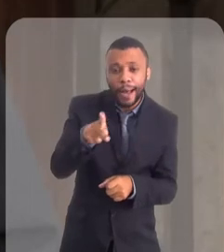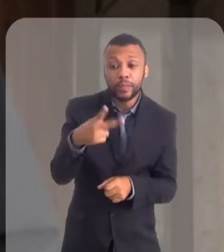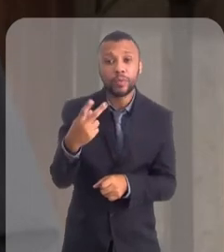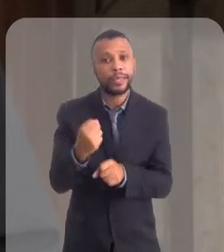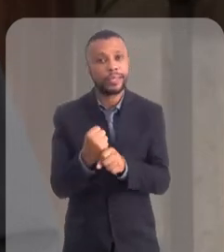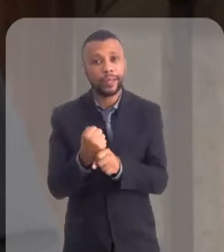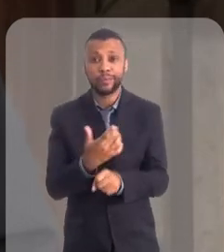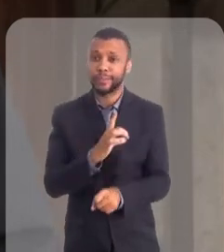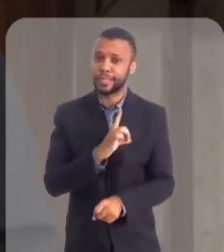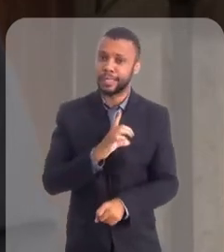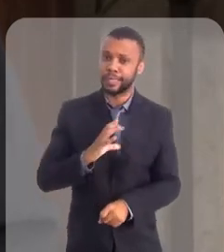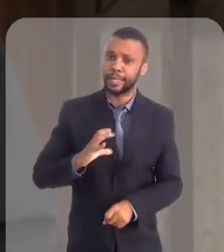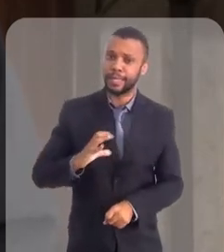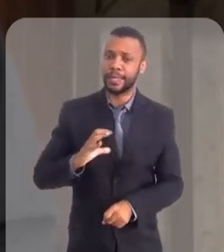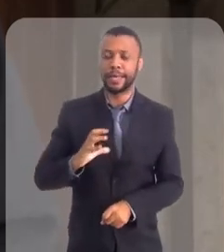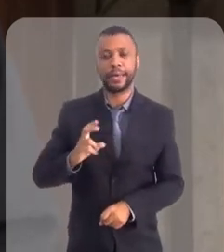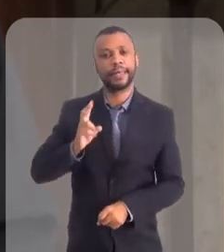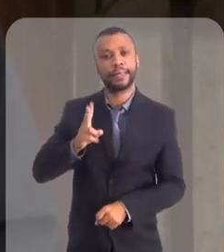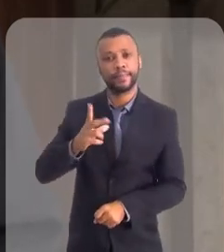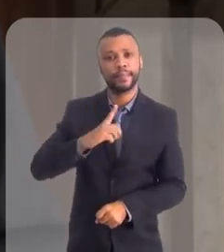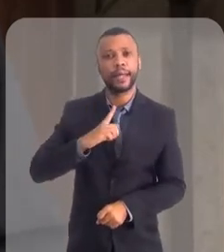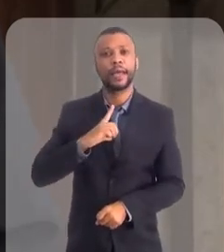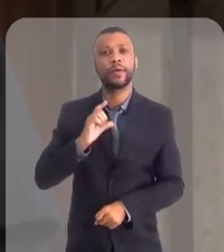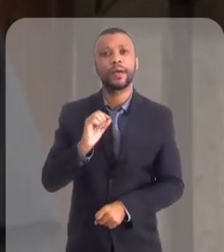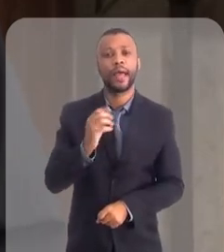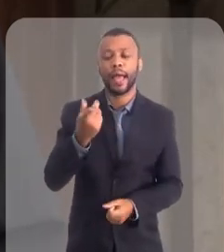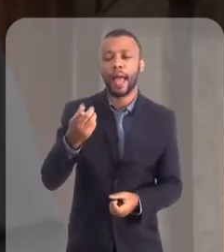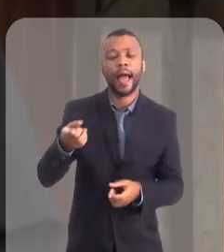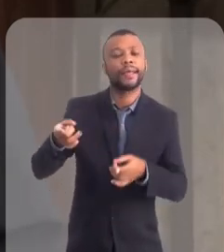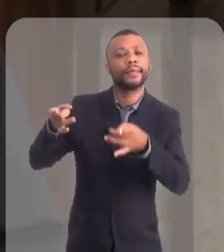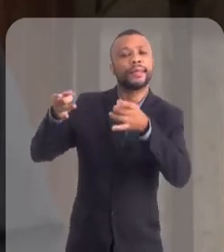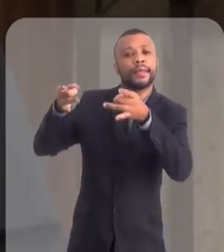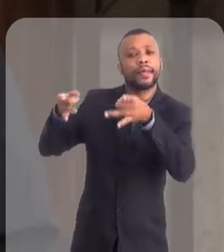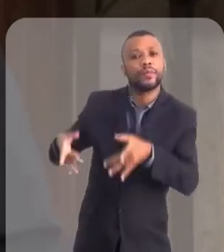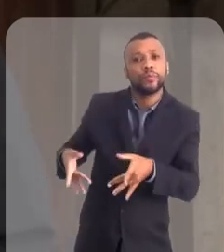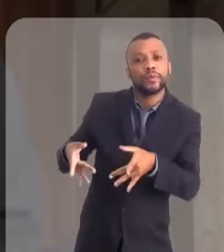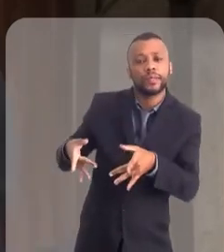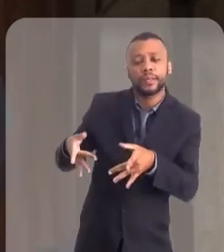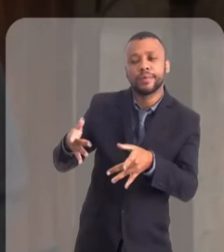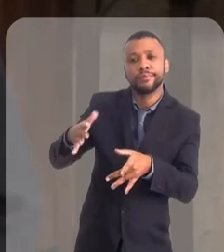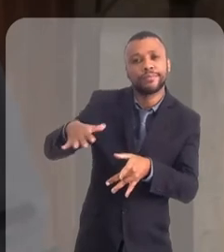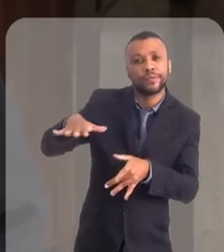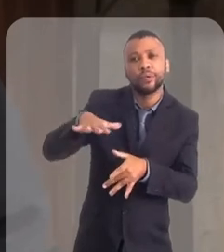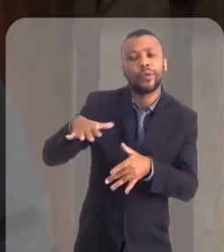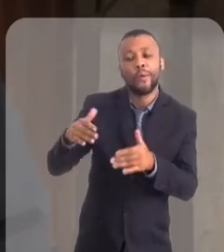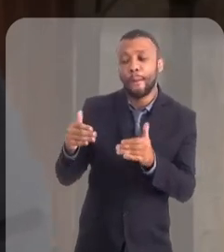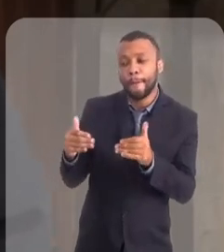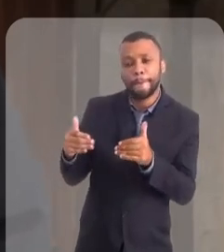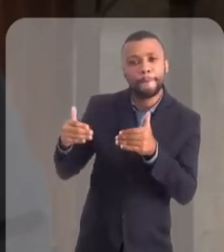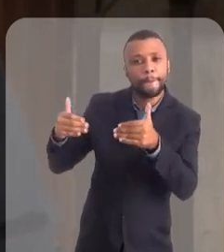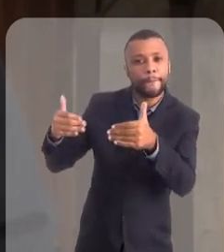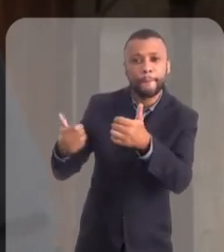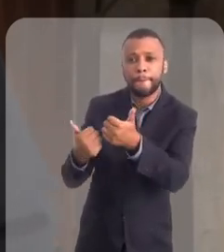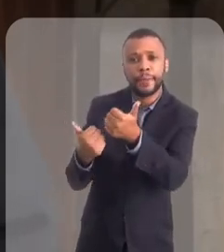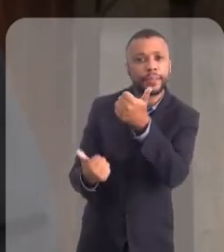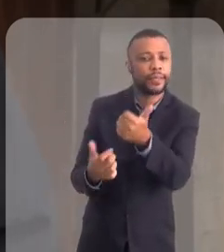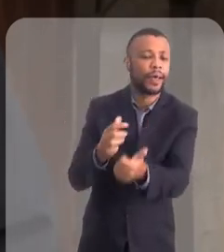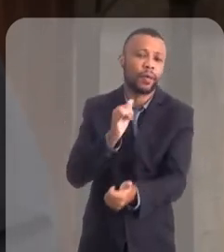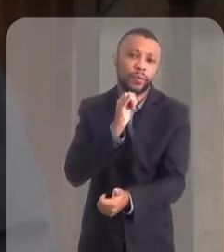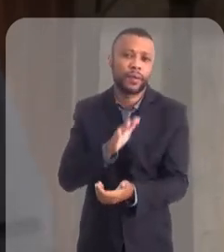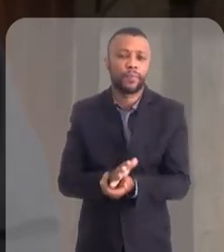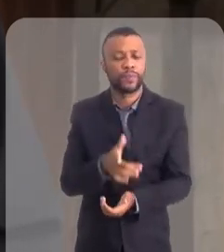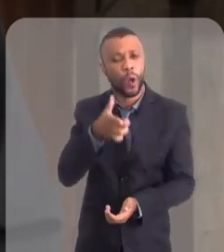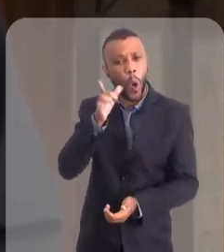como padre, quase dois como diácono, né? Que sempre tem as renúncias próprias do ministério.